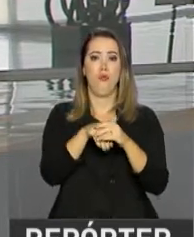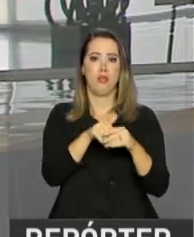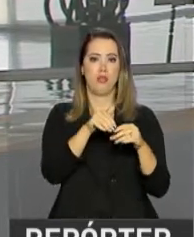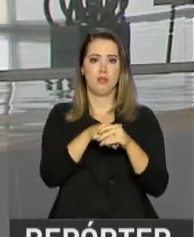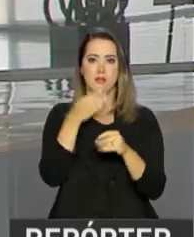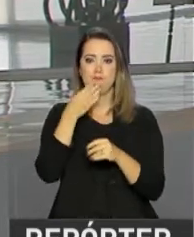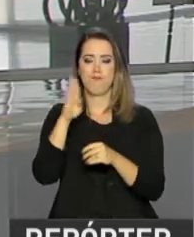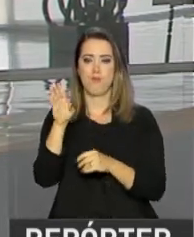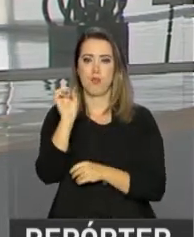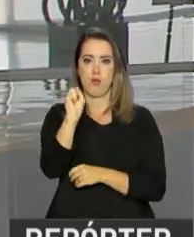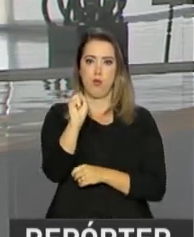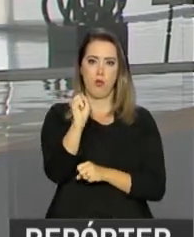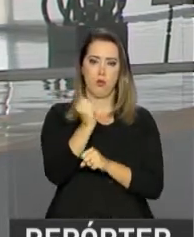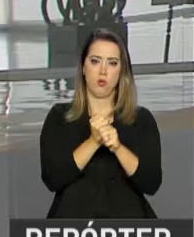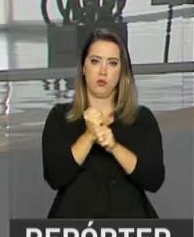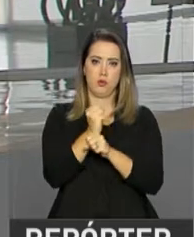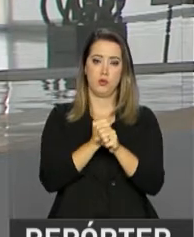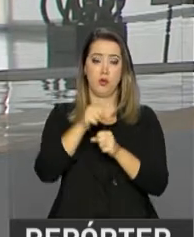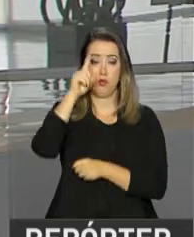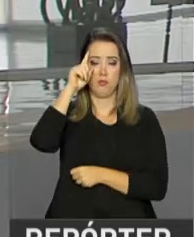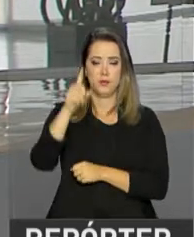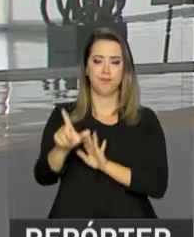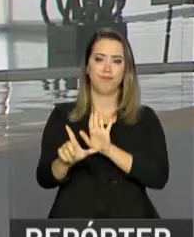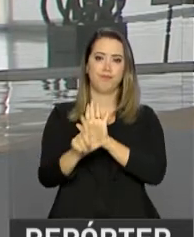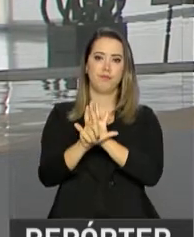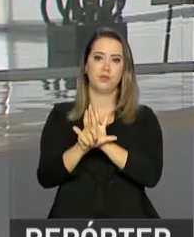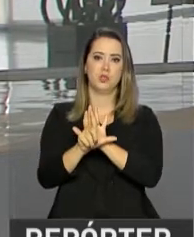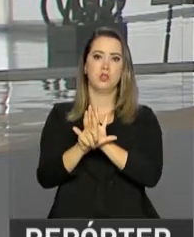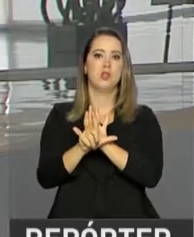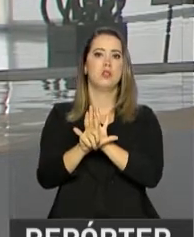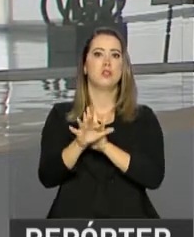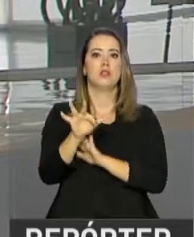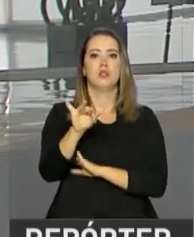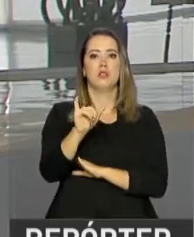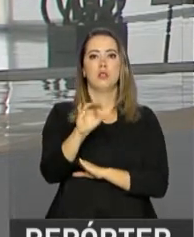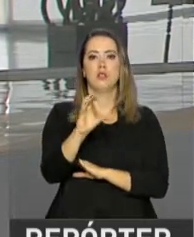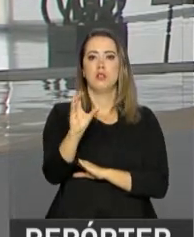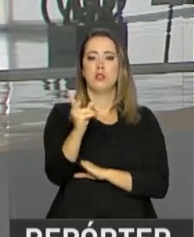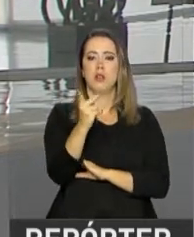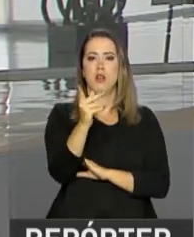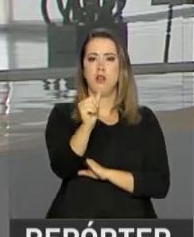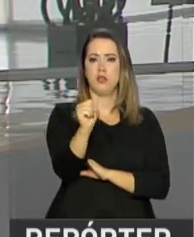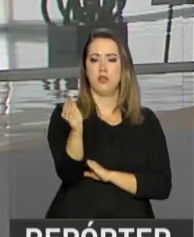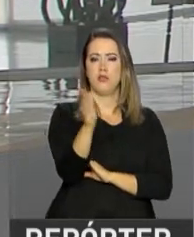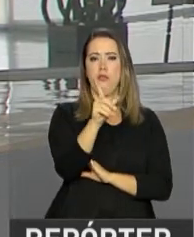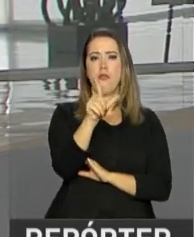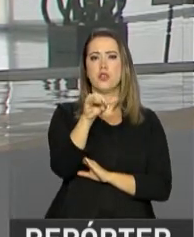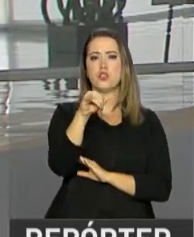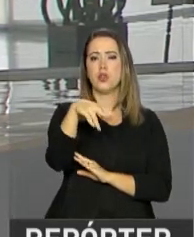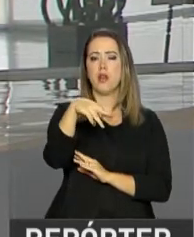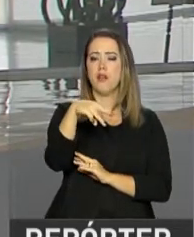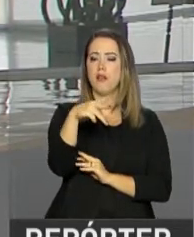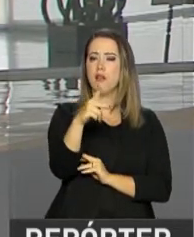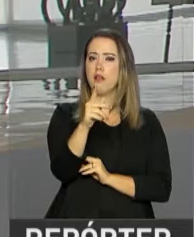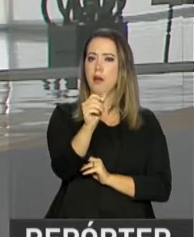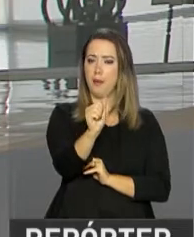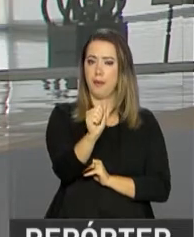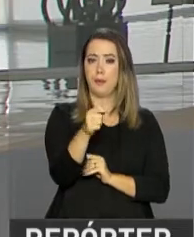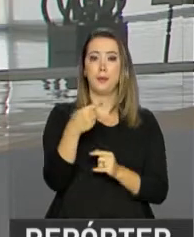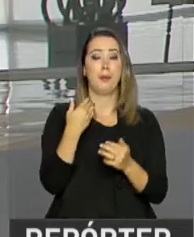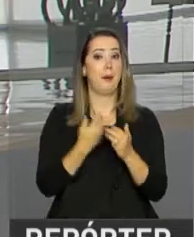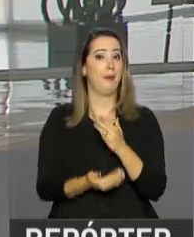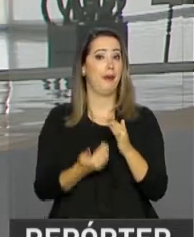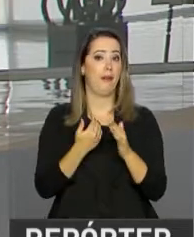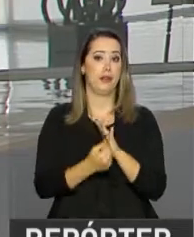por 8 anos. É o que determina a lei da ficha limpa, já que eles perdem os direitos políticos. E nos casos